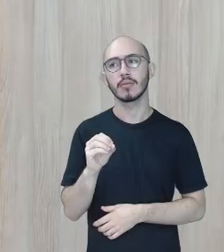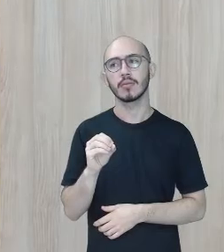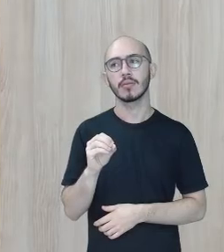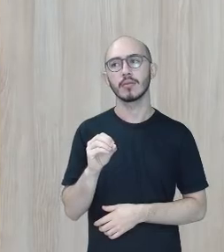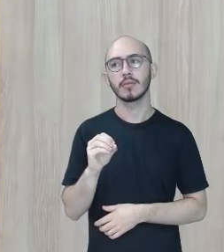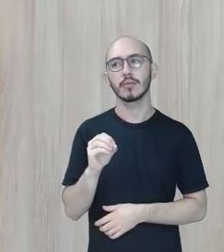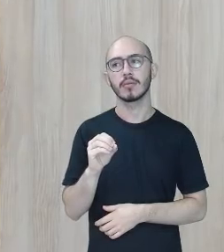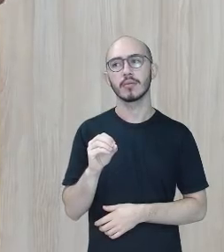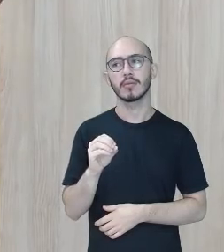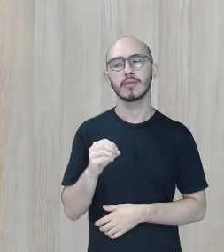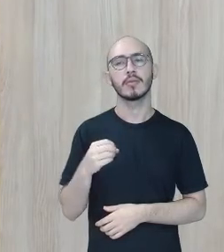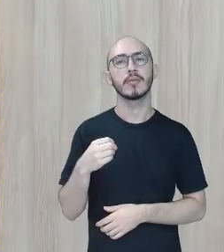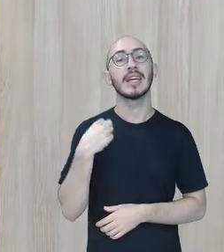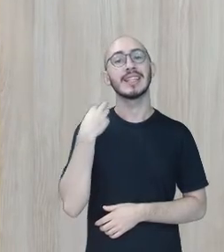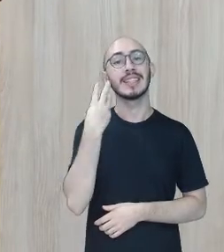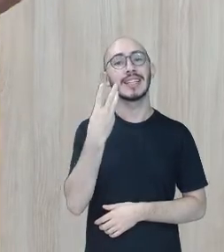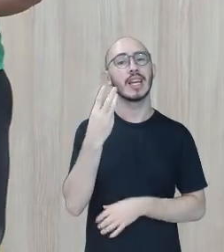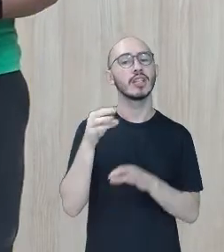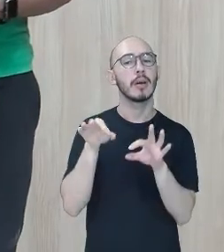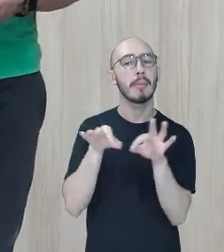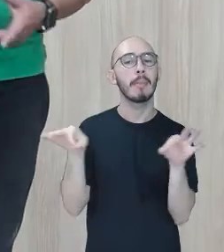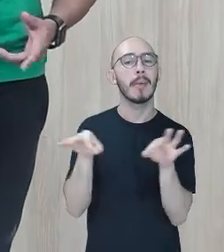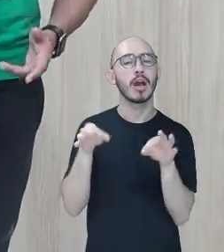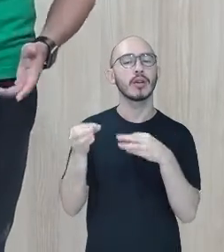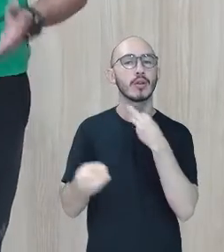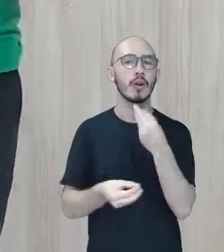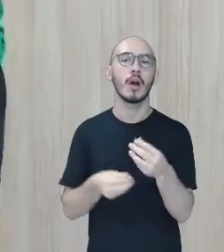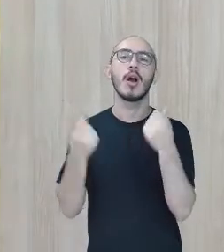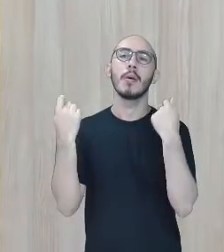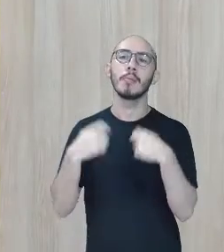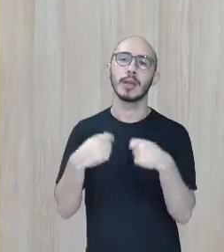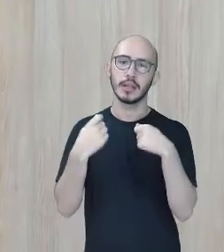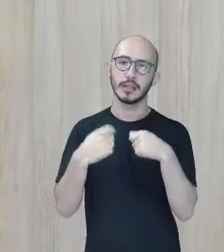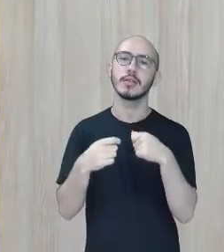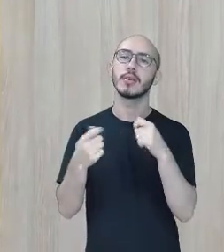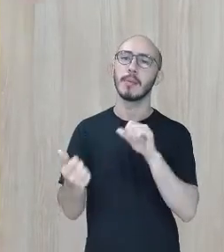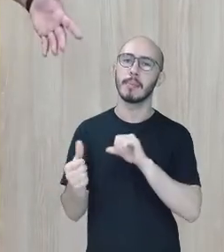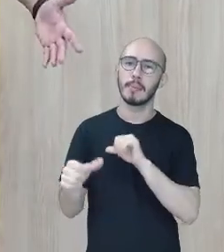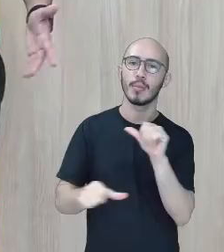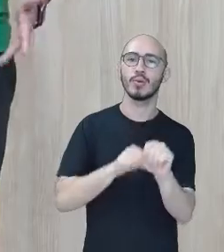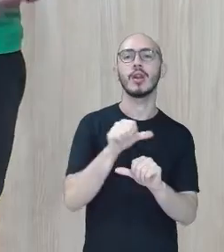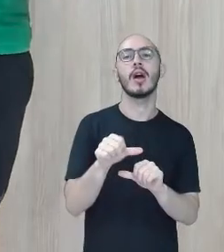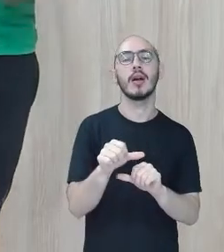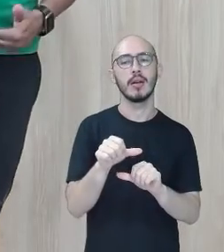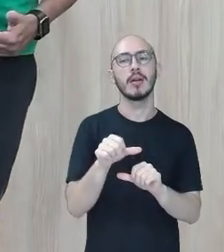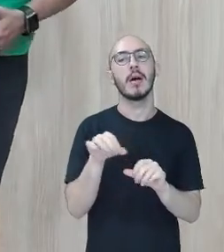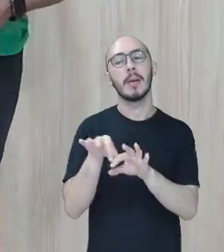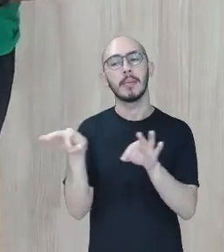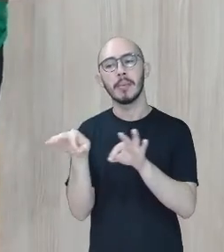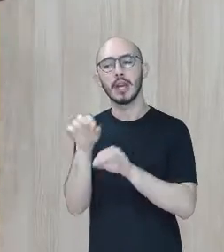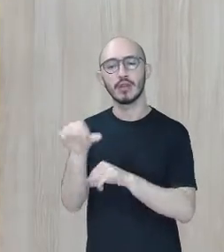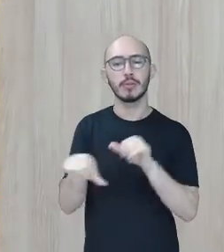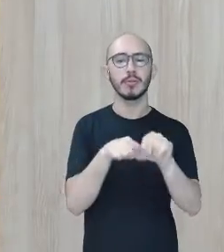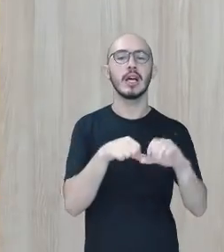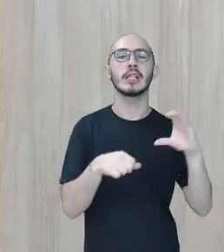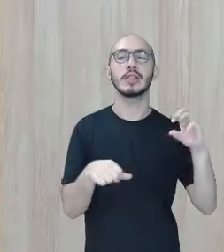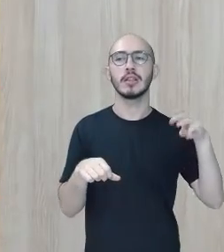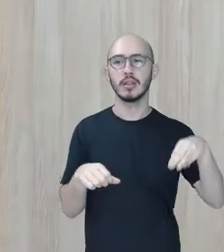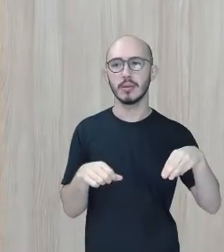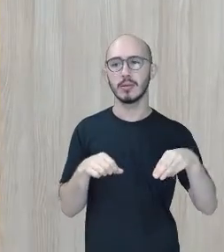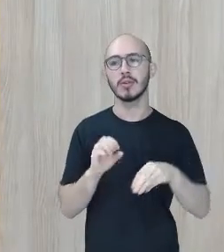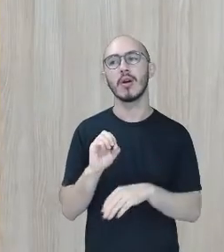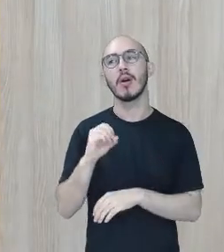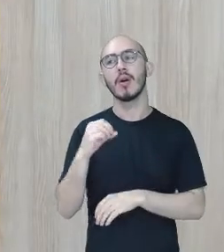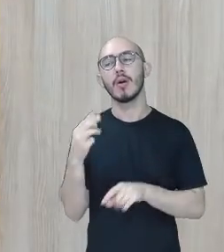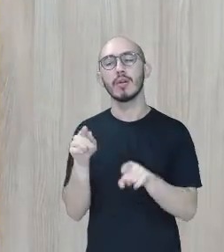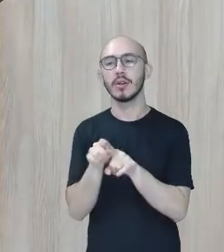não, fosse 3 metros. Aí você teria que transformar de metros para centímetro ou os 40